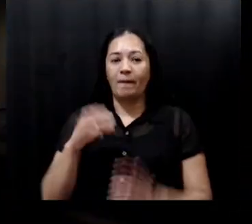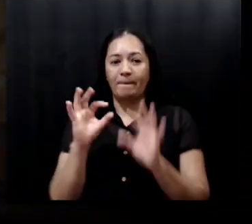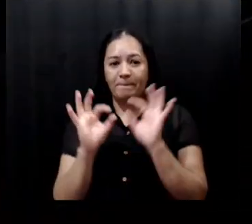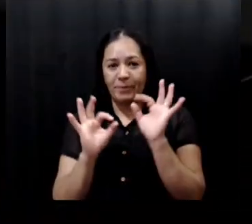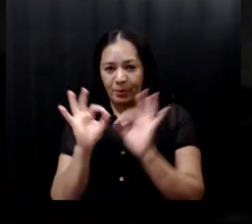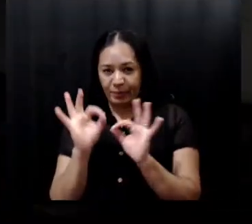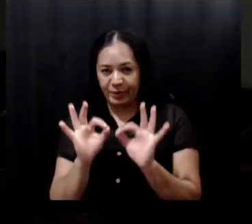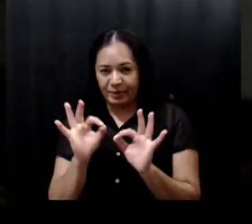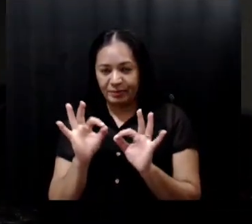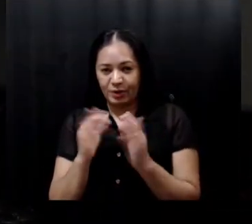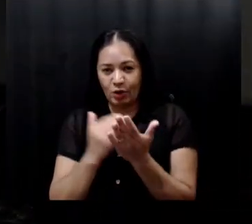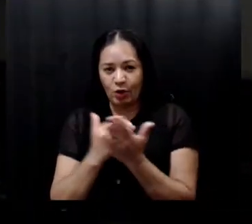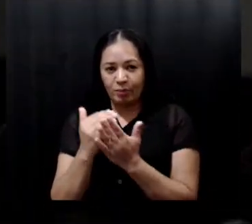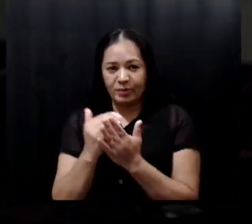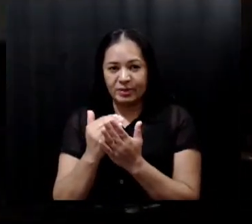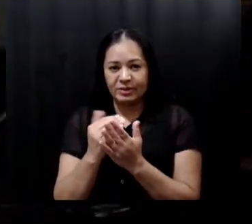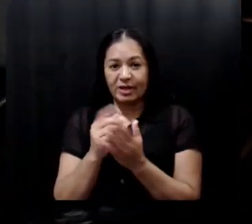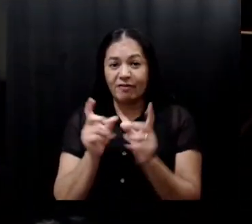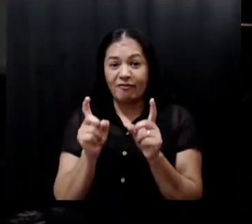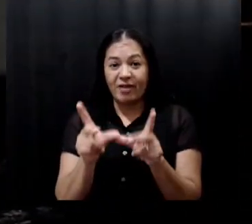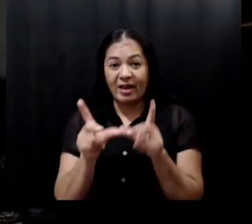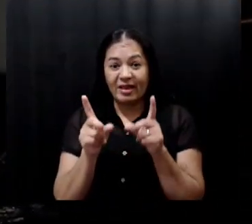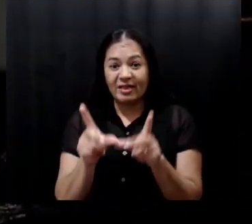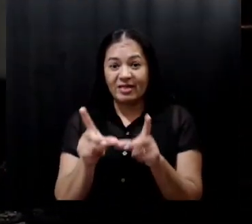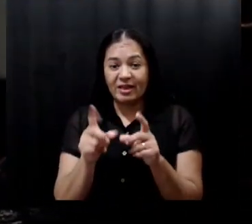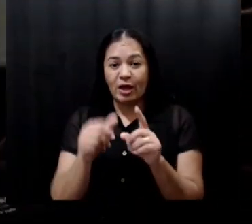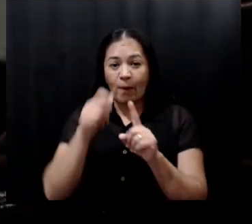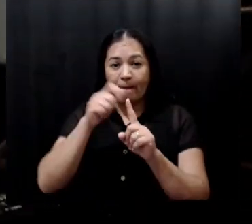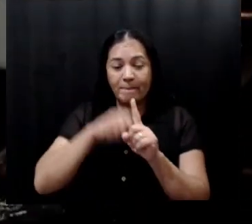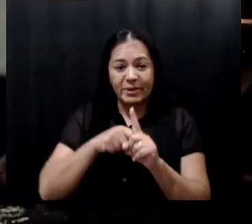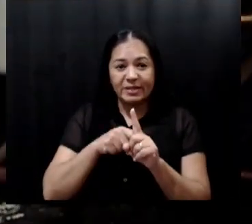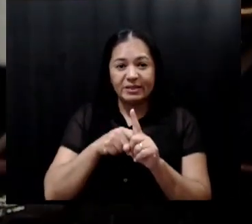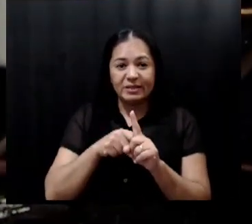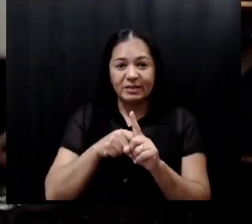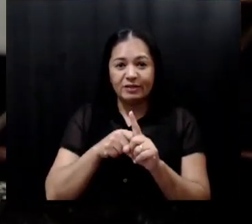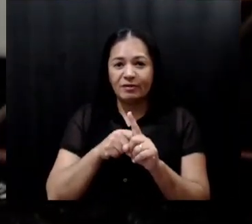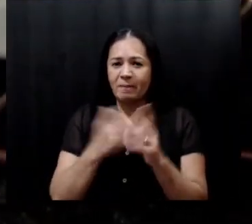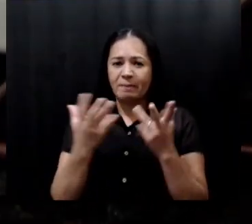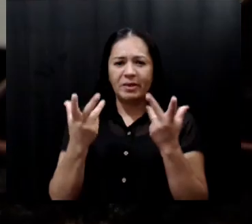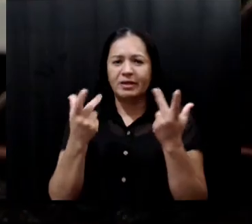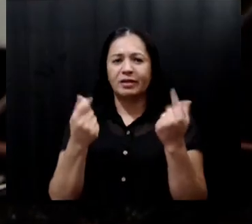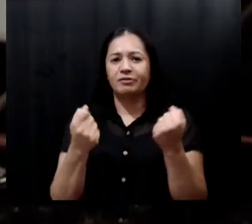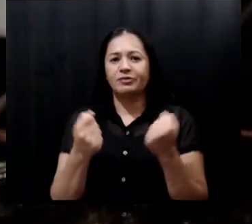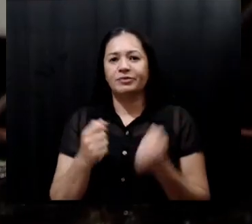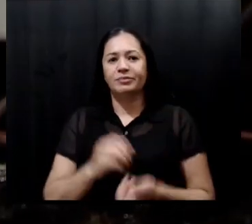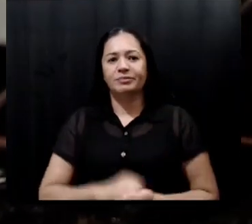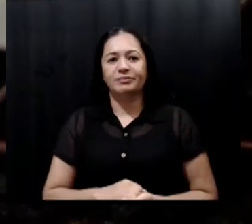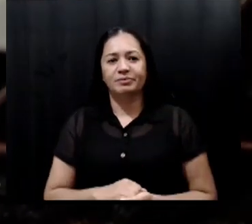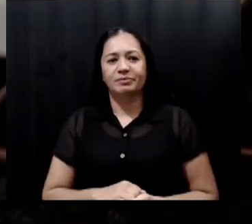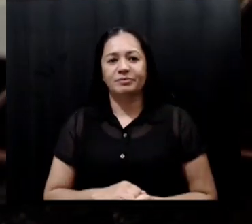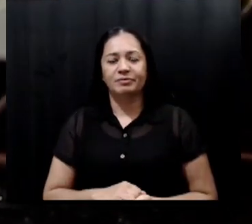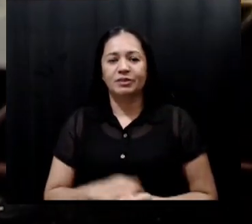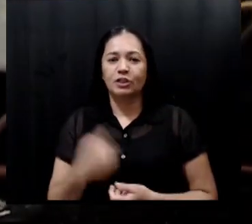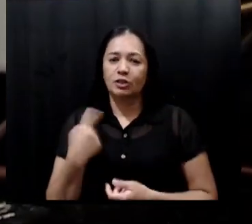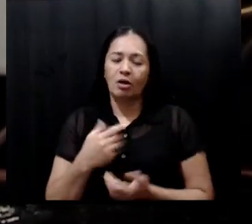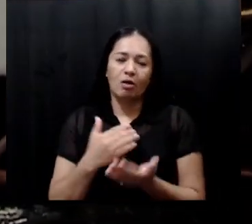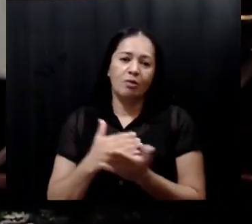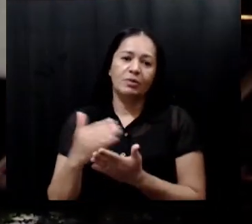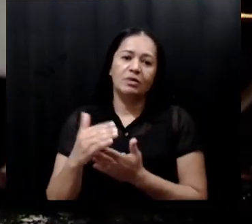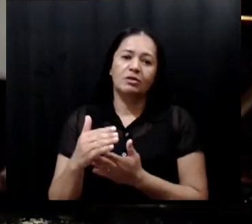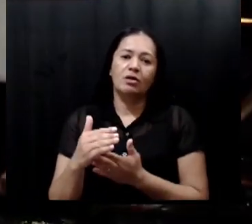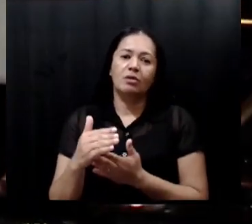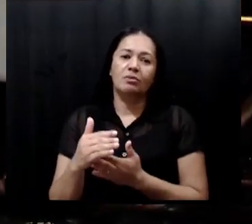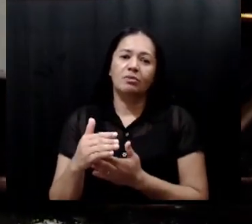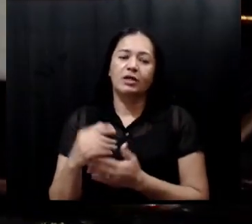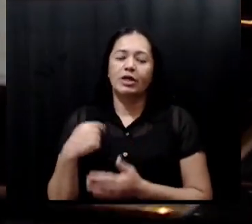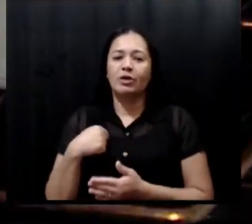muitas vendas. Primeiro mês foi o espetáculo. E aí a gente começou. Eu fiquei